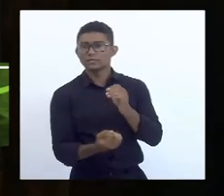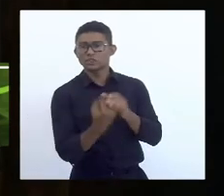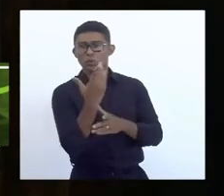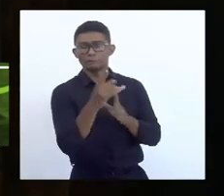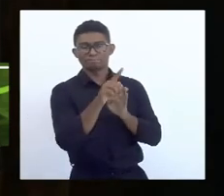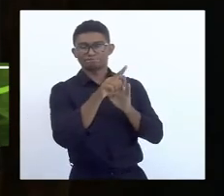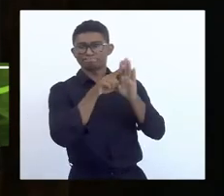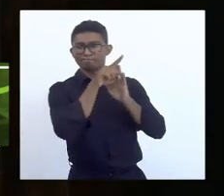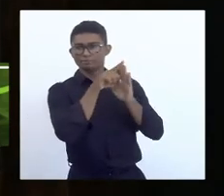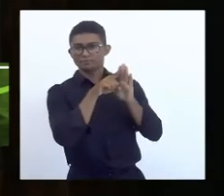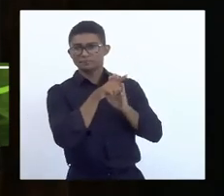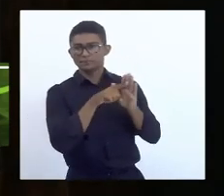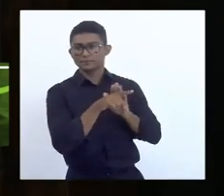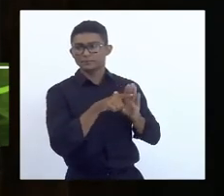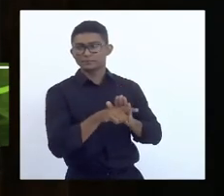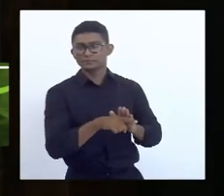para